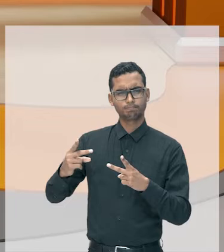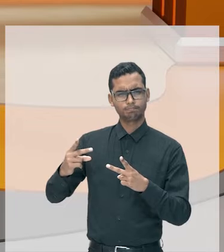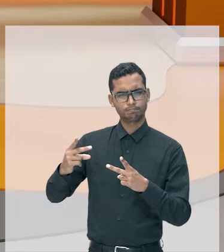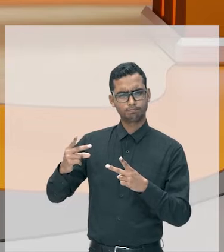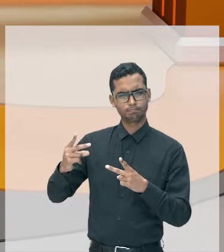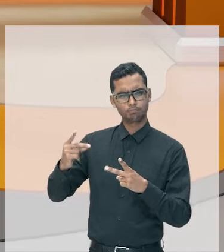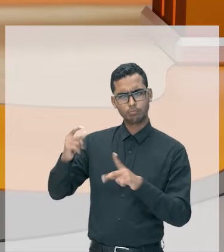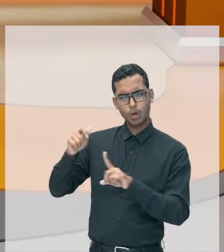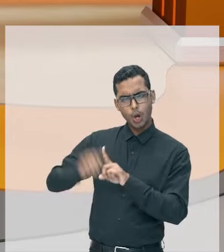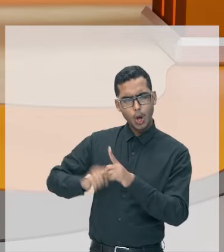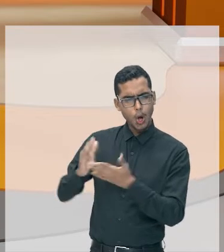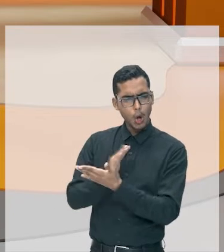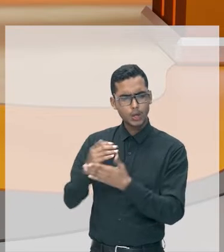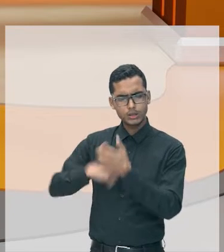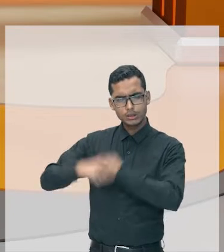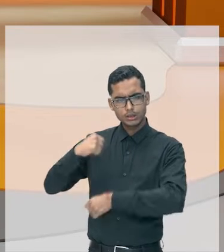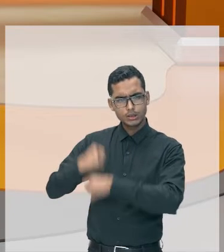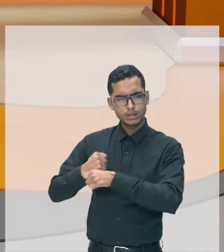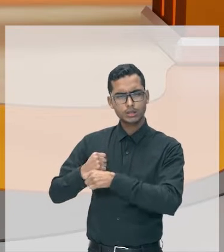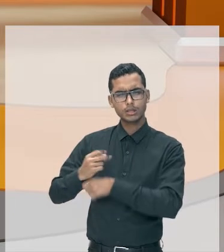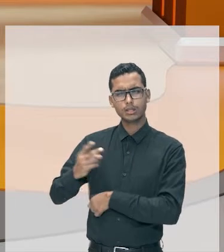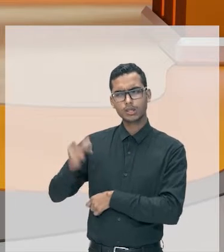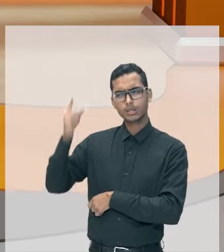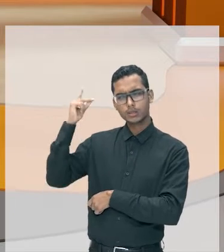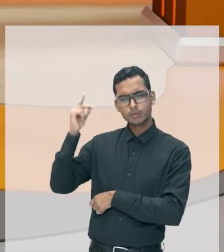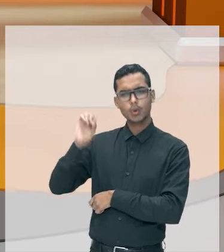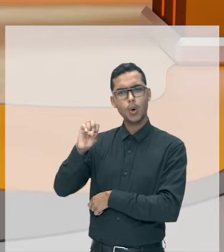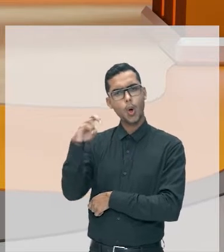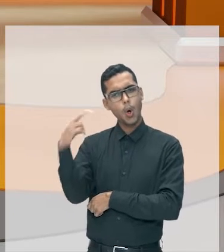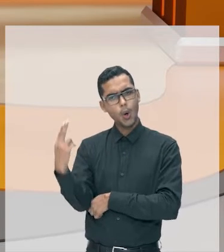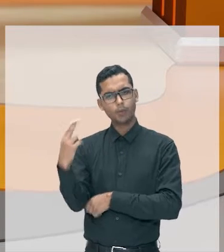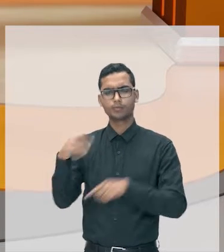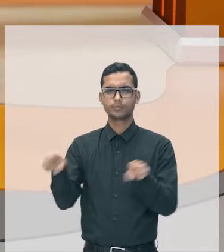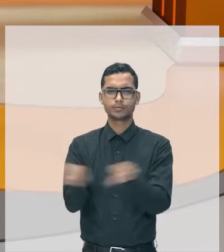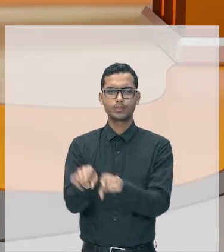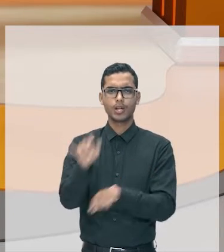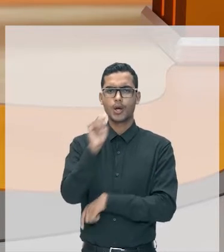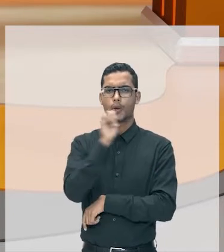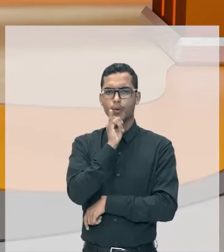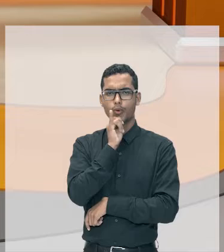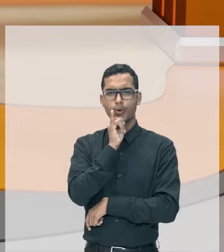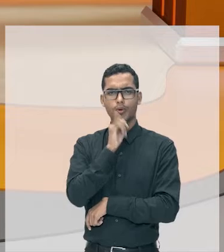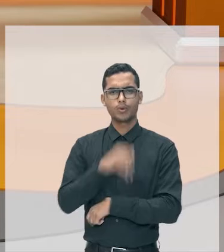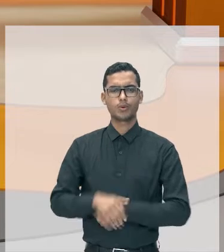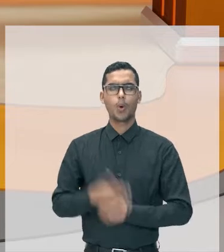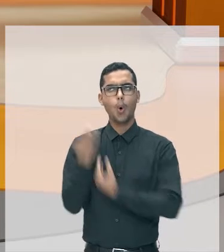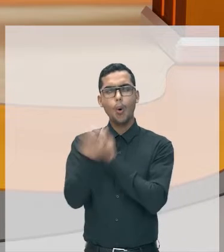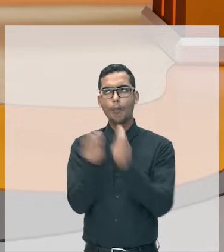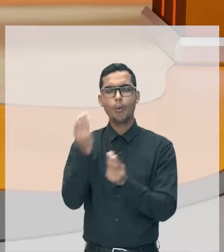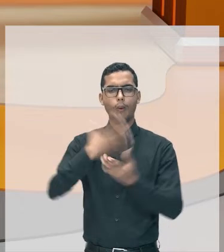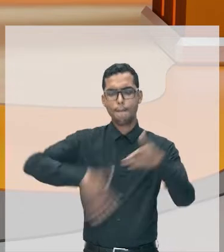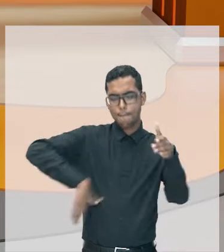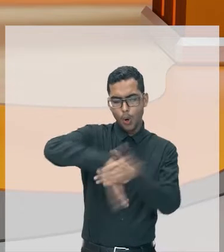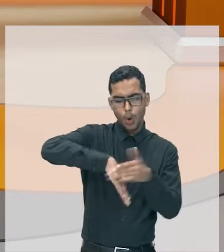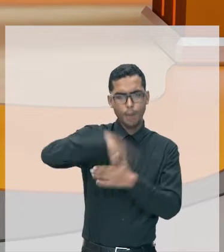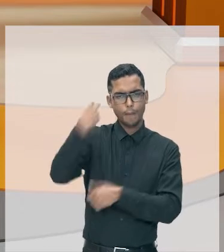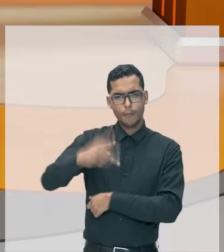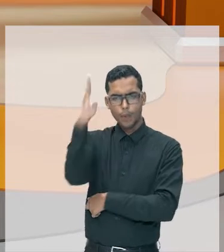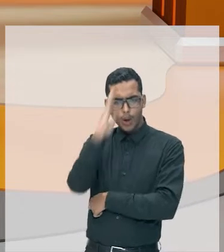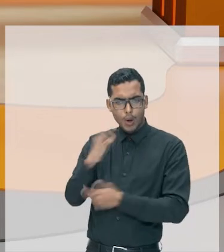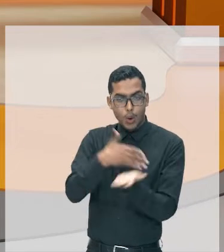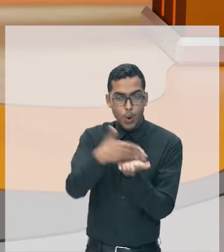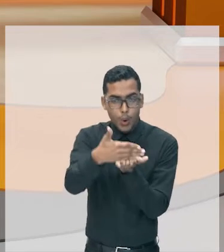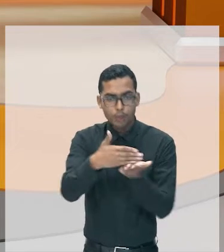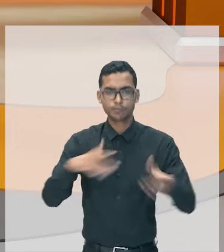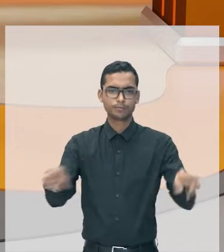meses, alguns anos atrás, como a chegada do futebol ao Brasil, com cerca de mais